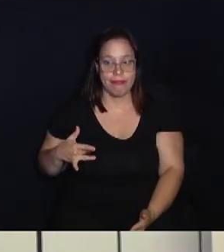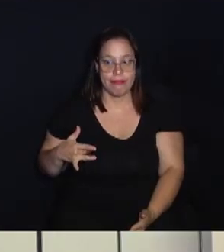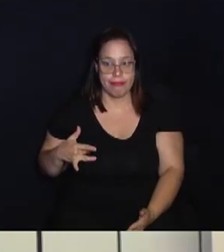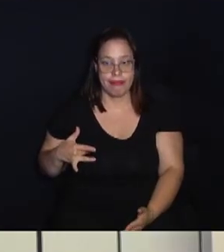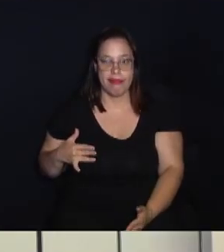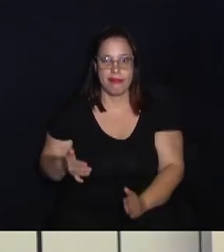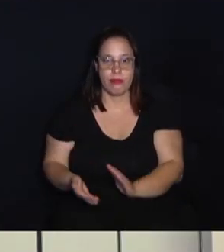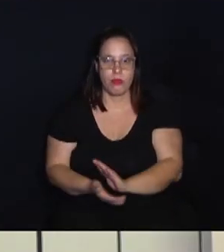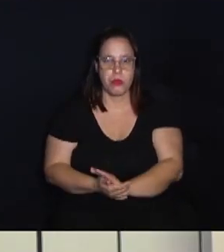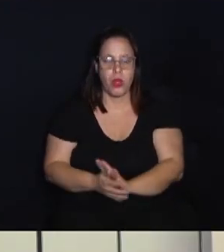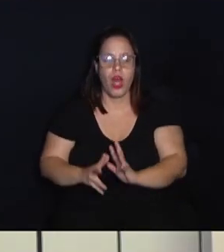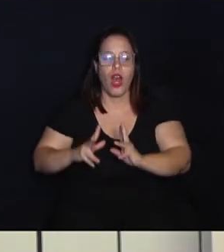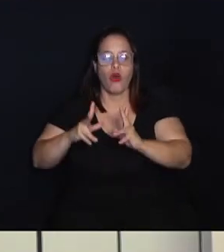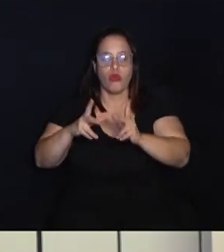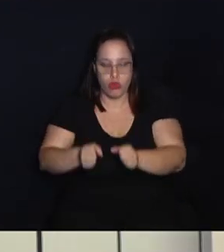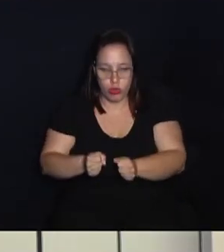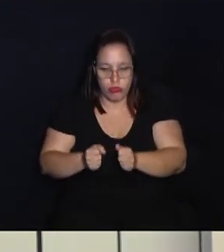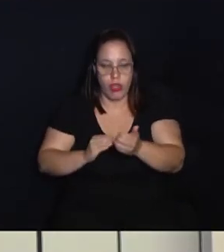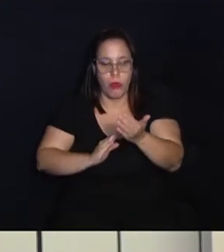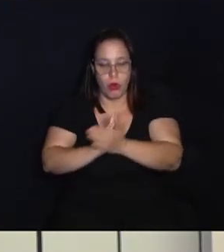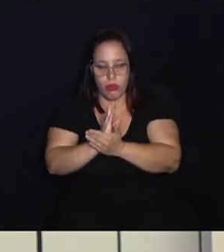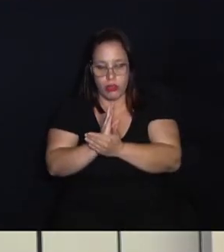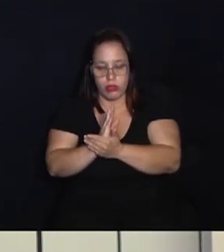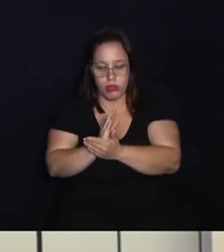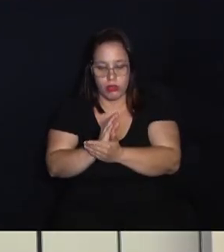saúde. Ao todo, foram aprovadas